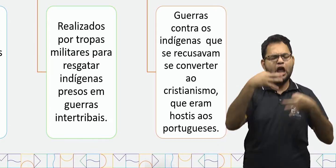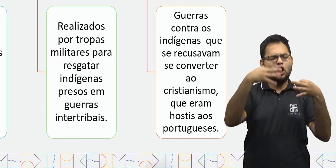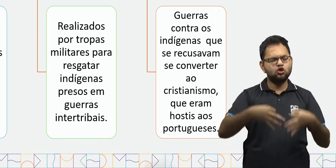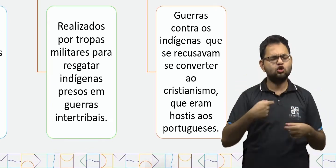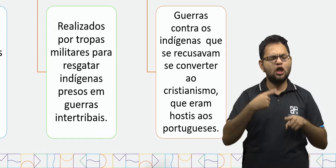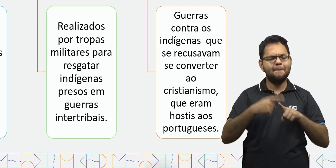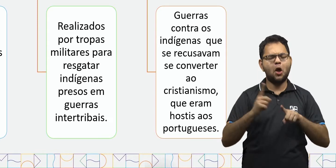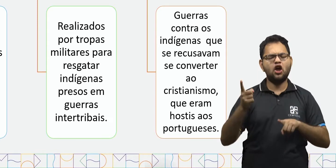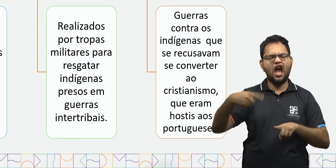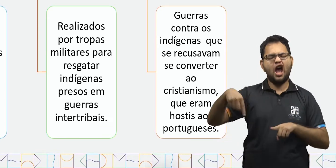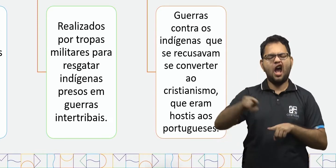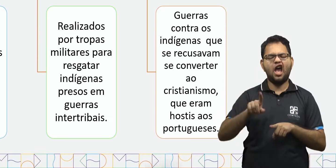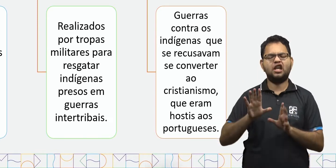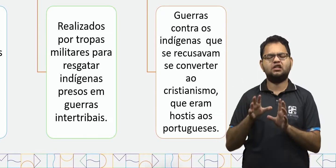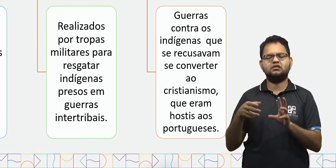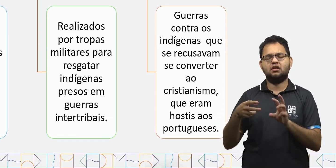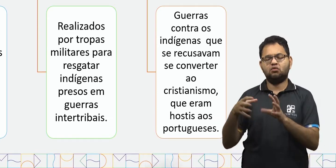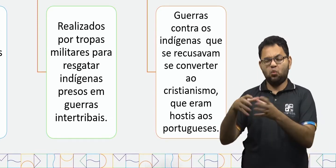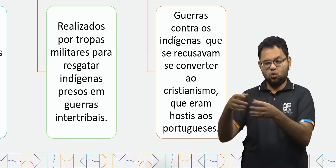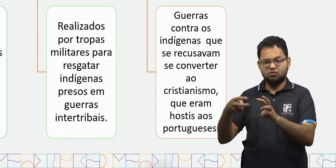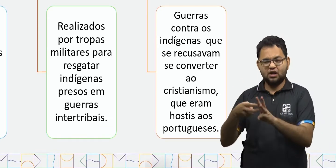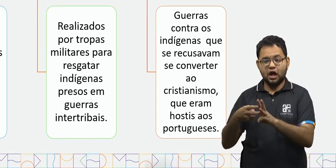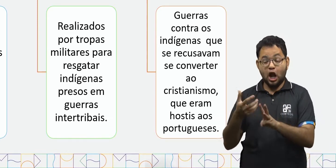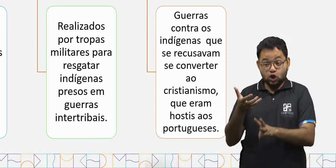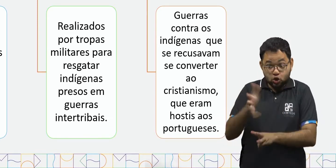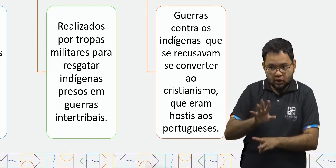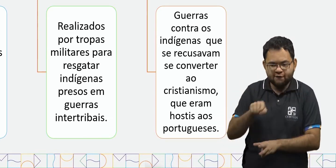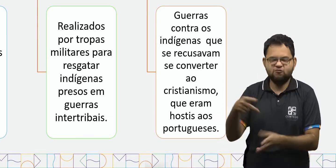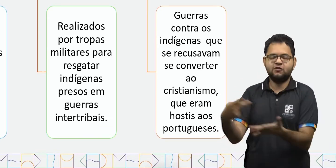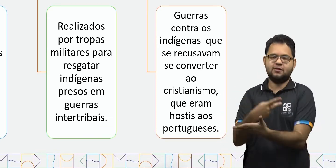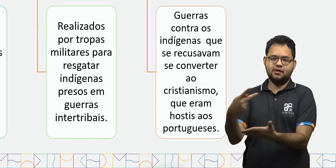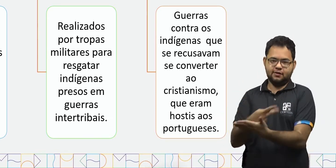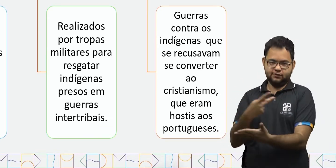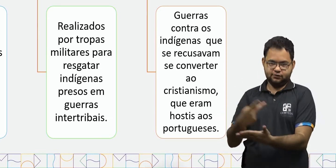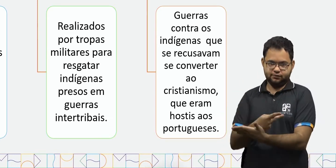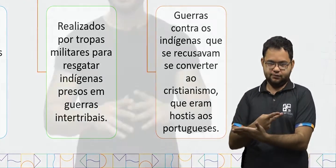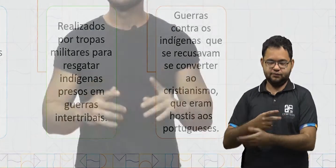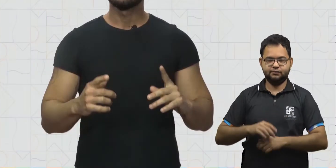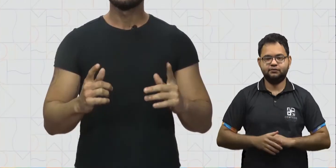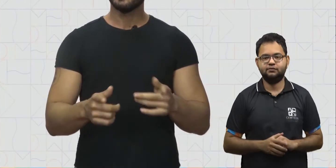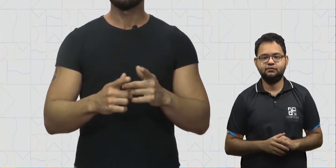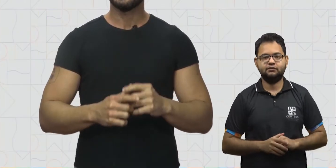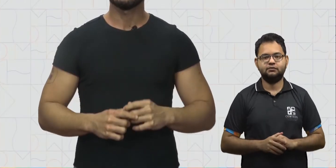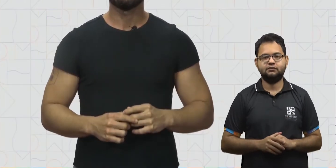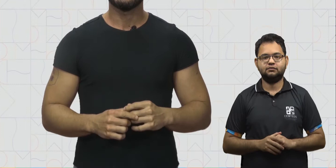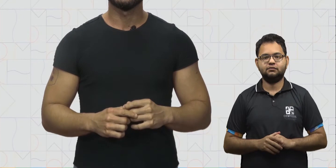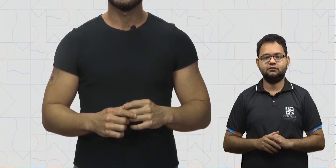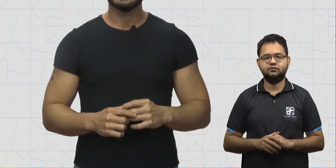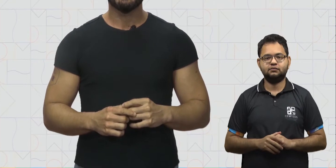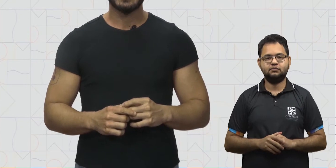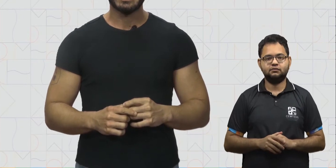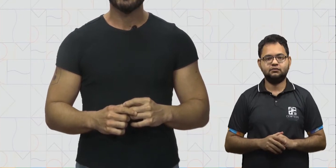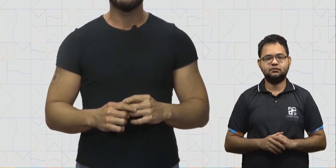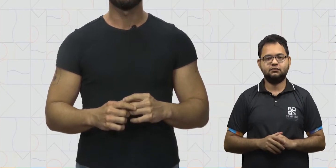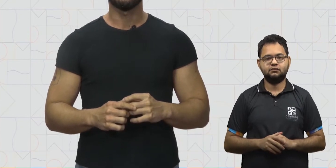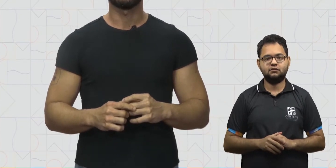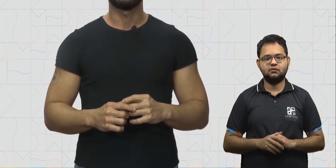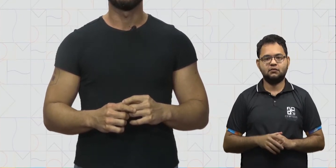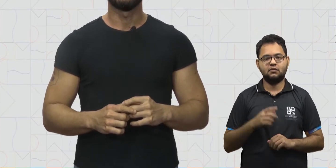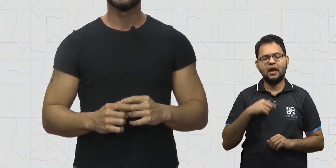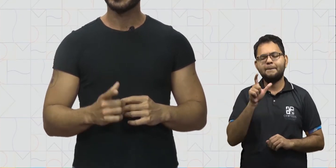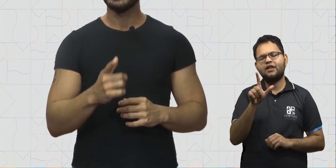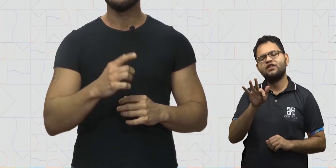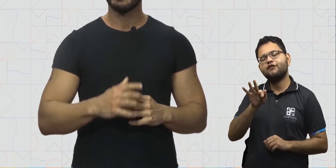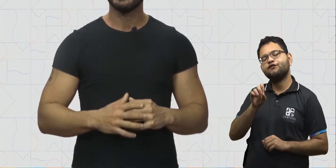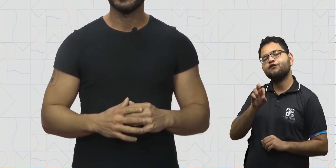dos portugueses, os indígenas, ao contrariarem, estariam errados. Se eu falar para vocês a palavra